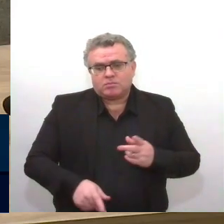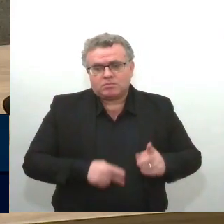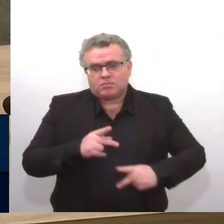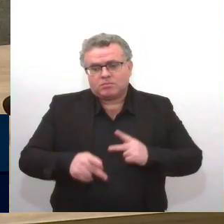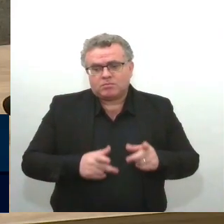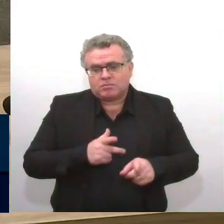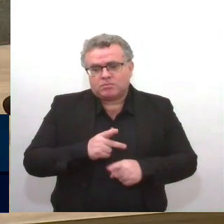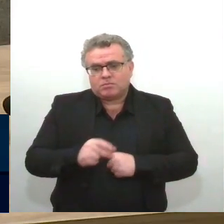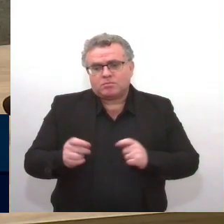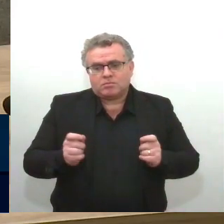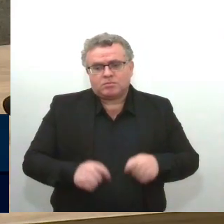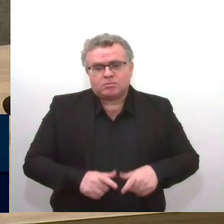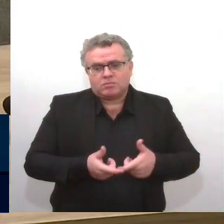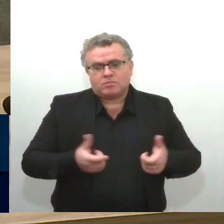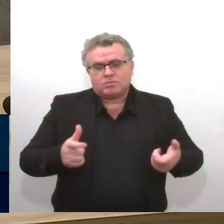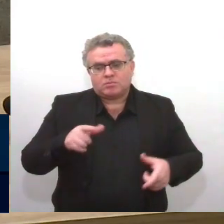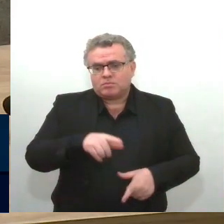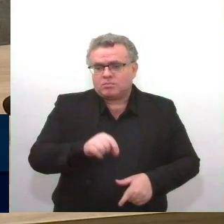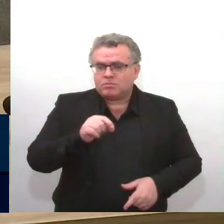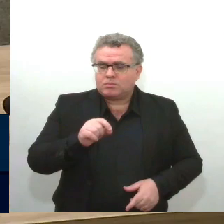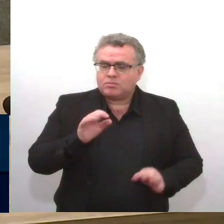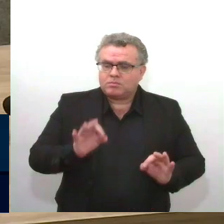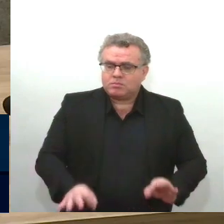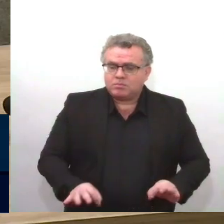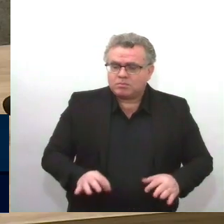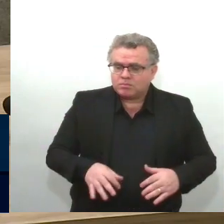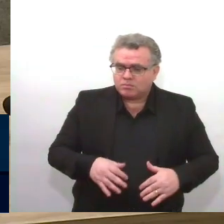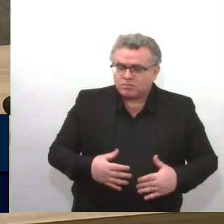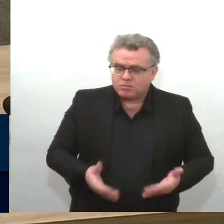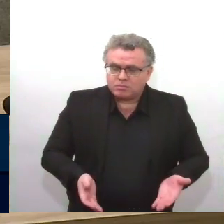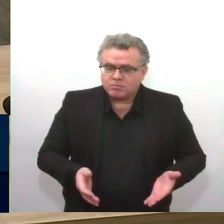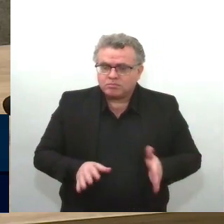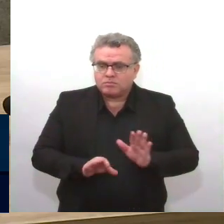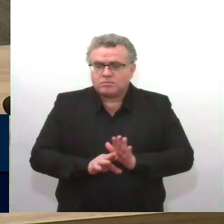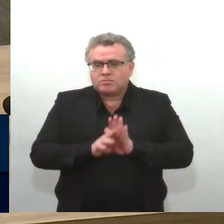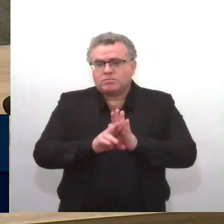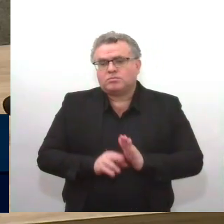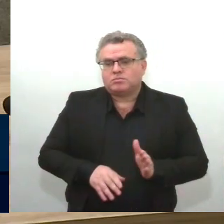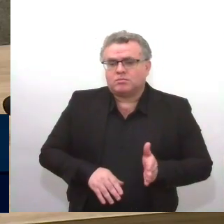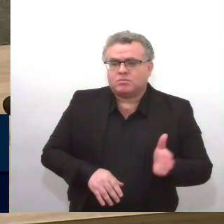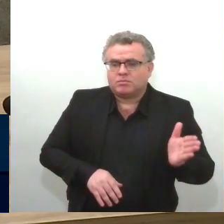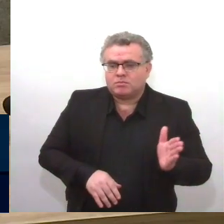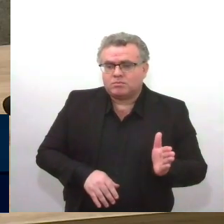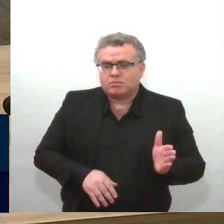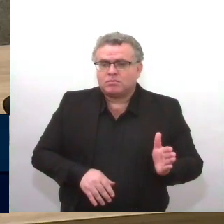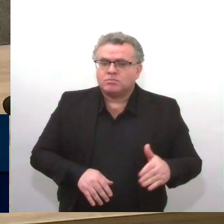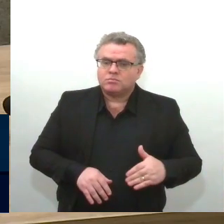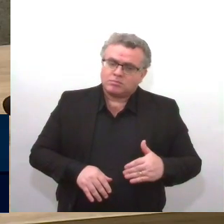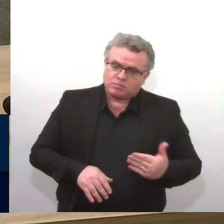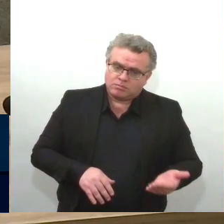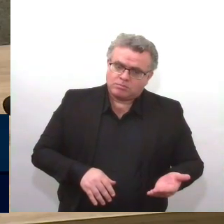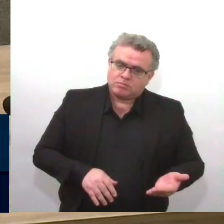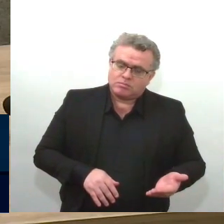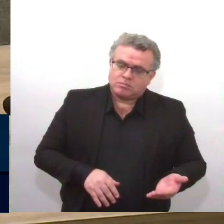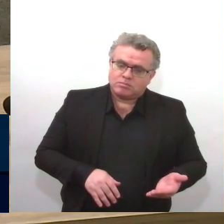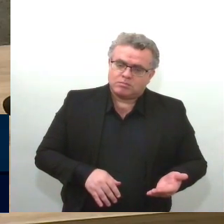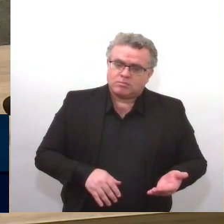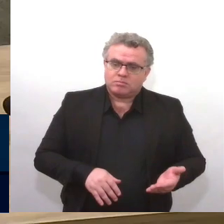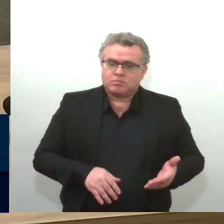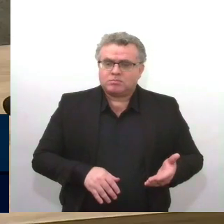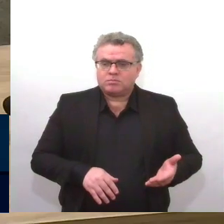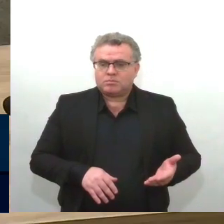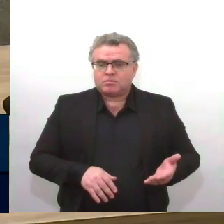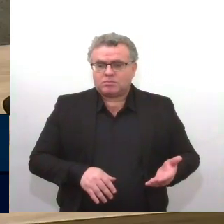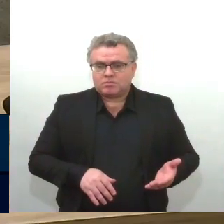escolheu aqueles para representá-los e mas todo mundo sabe que